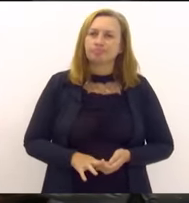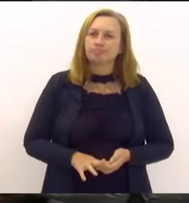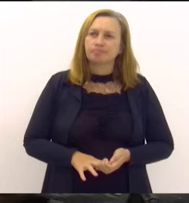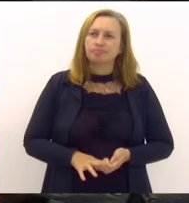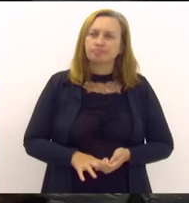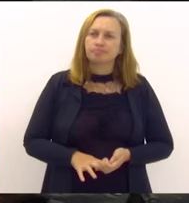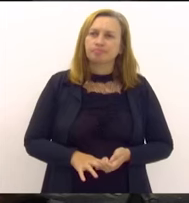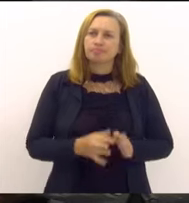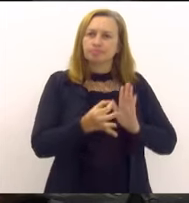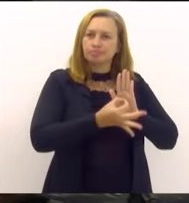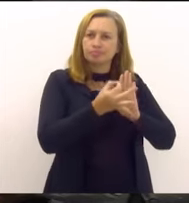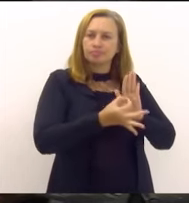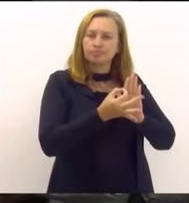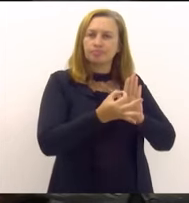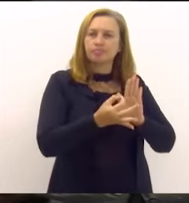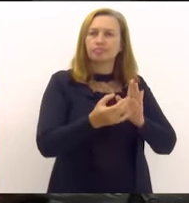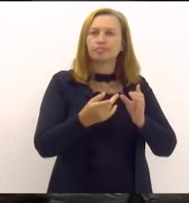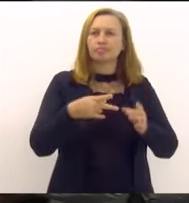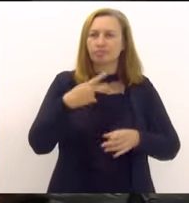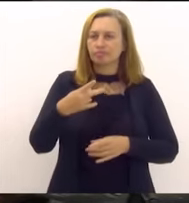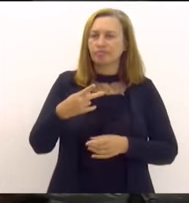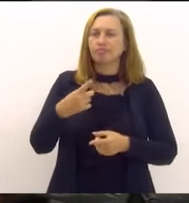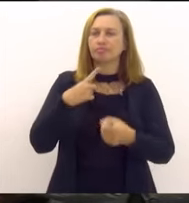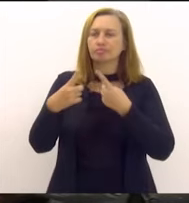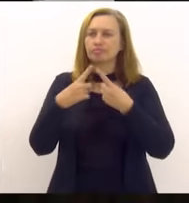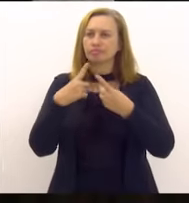Com os pareceres emitidos, em discussão.